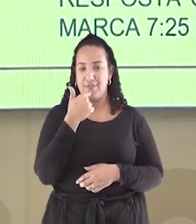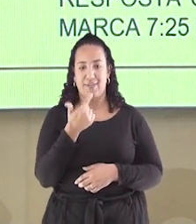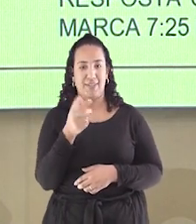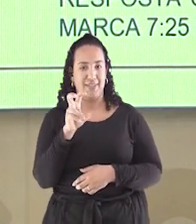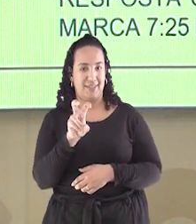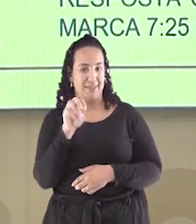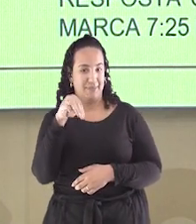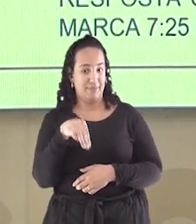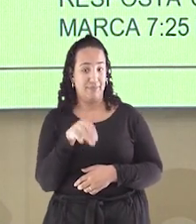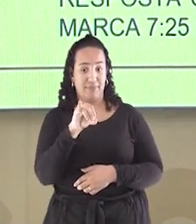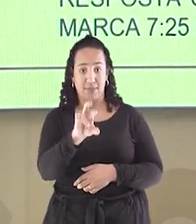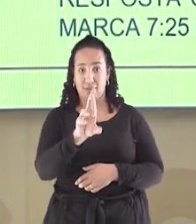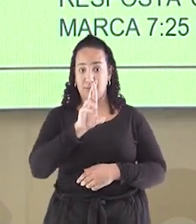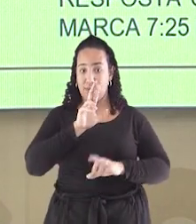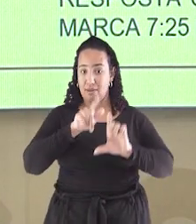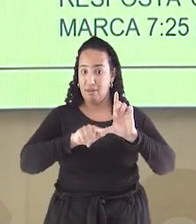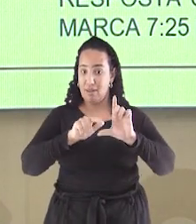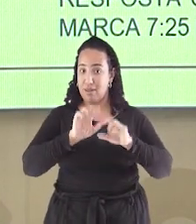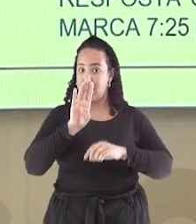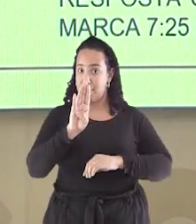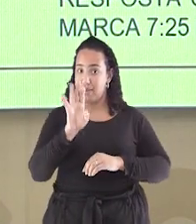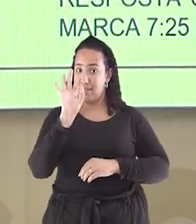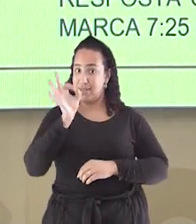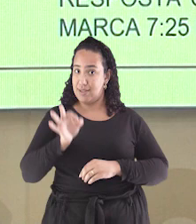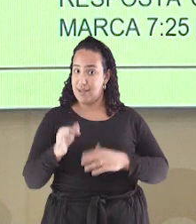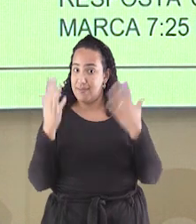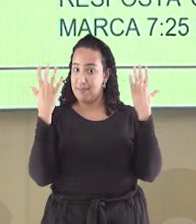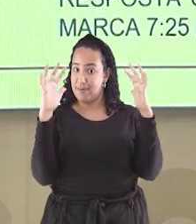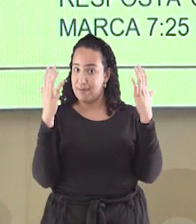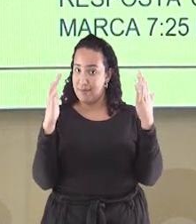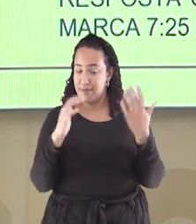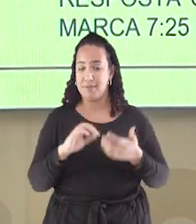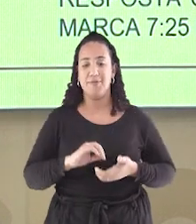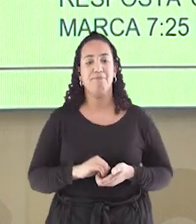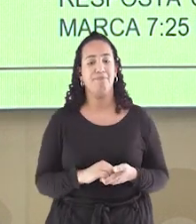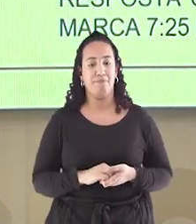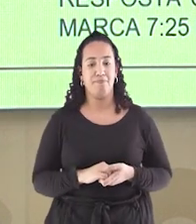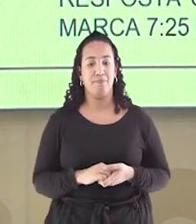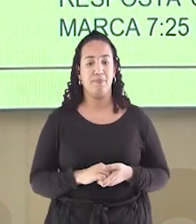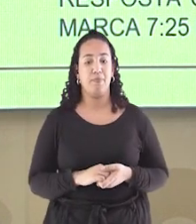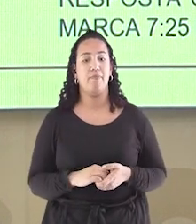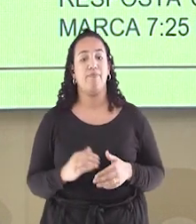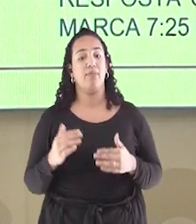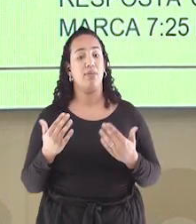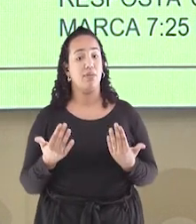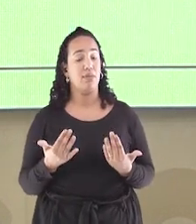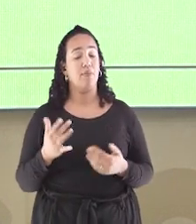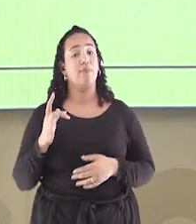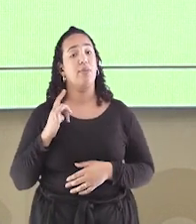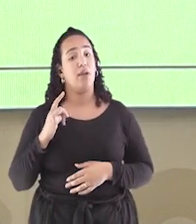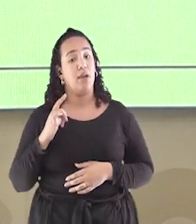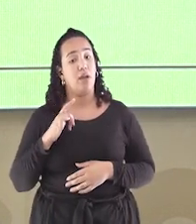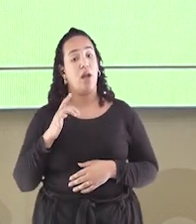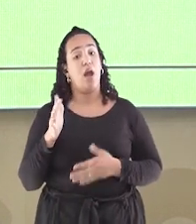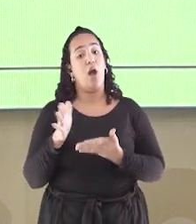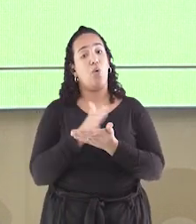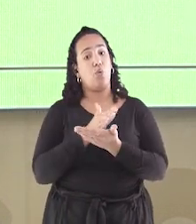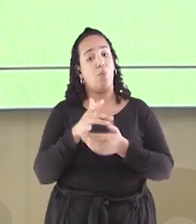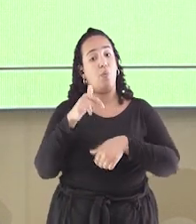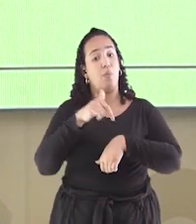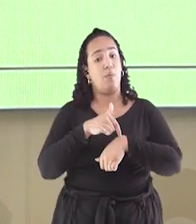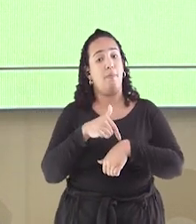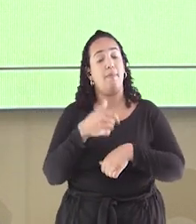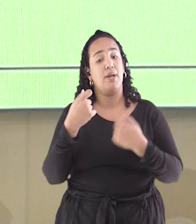e 25 minutos. Se você respondeu a letra B, acertou. Parabéns. Existem situações em